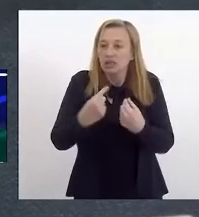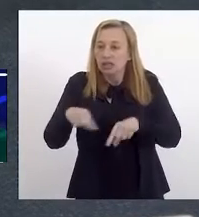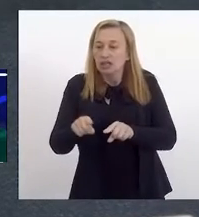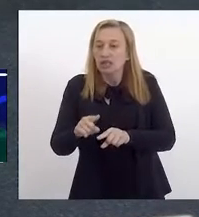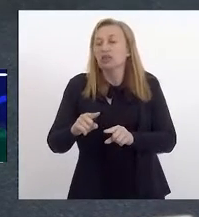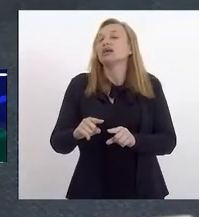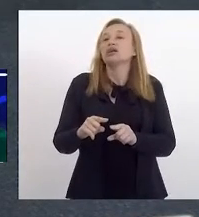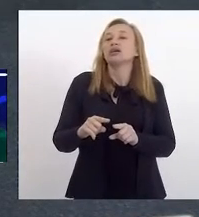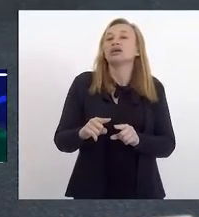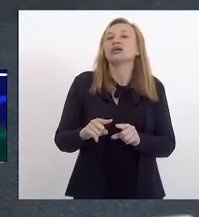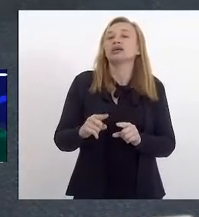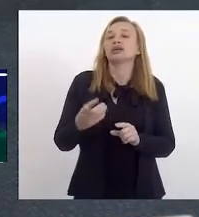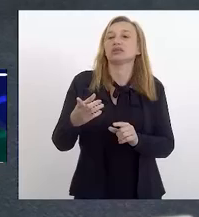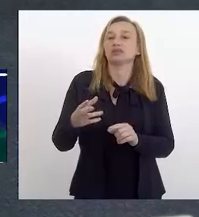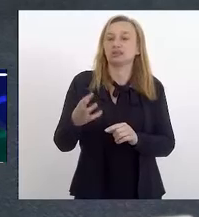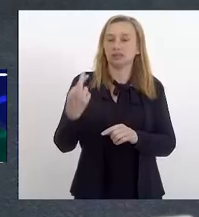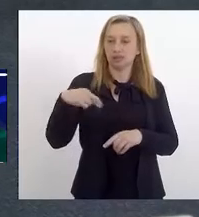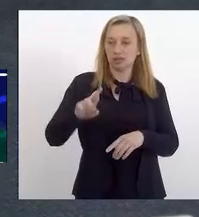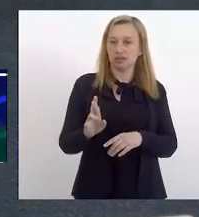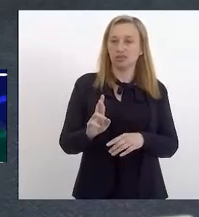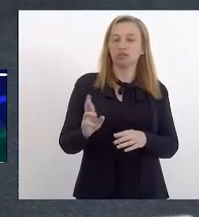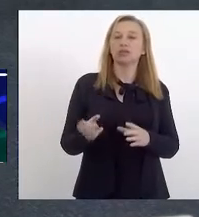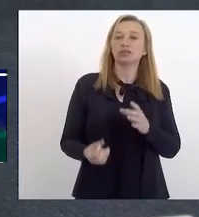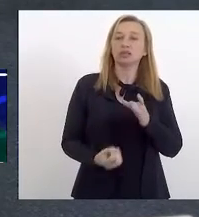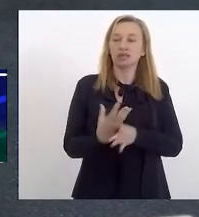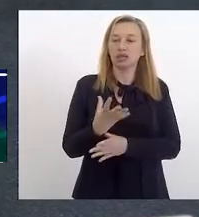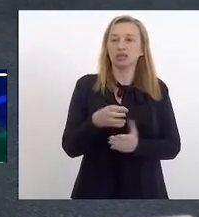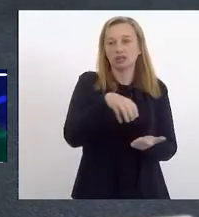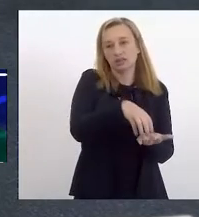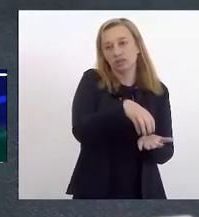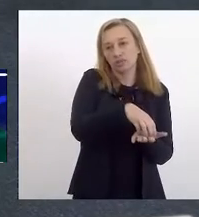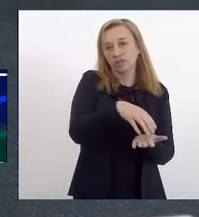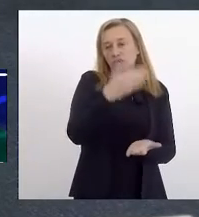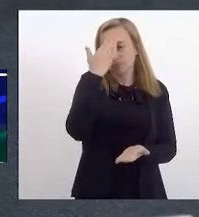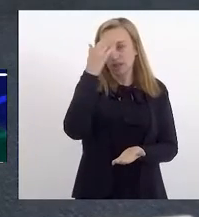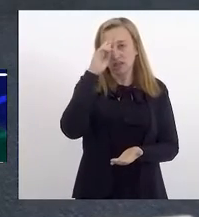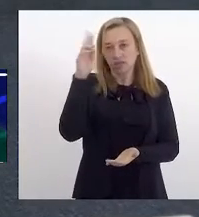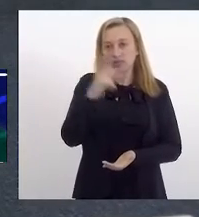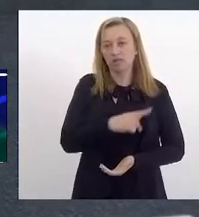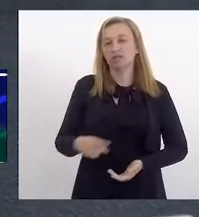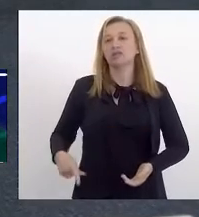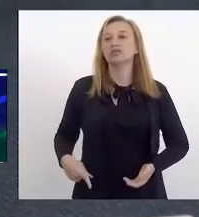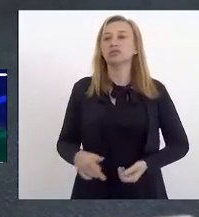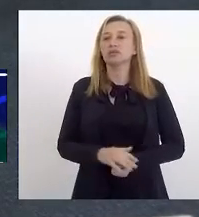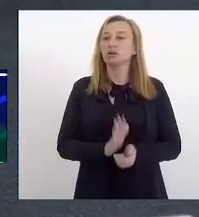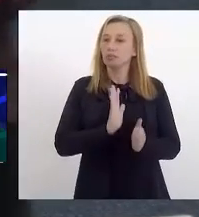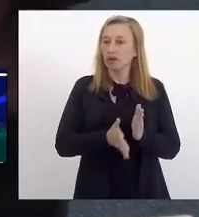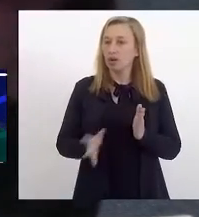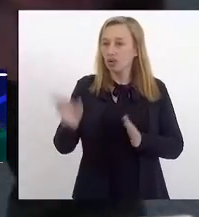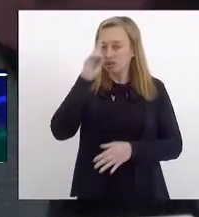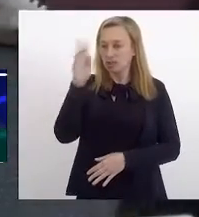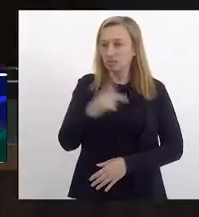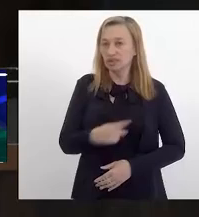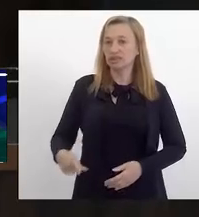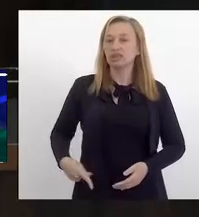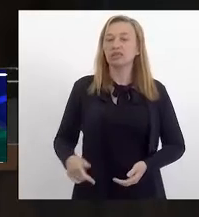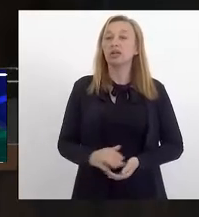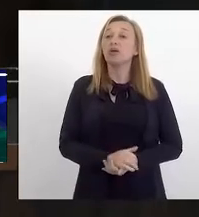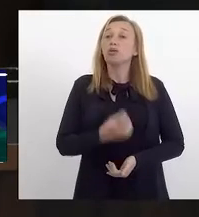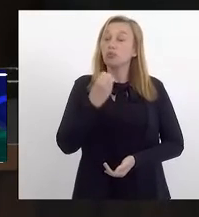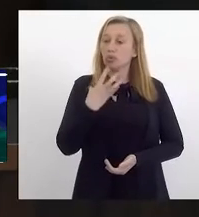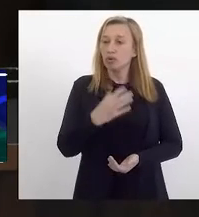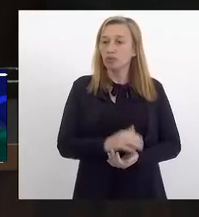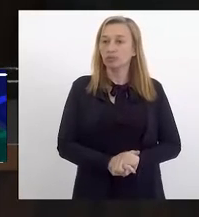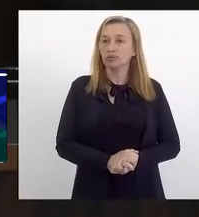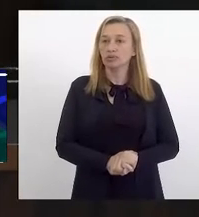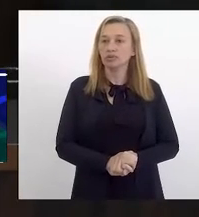a realização da implantação desse observatório. Obrigada, presidente. Pela ordem, senhor presidente. Bom,